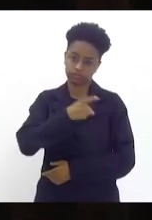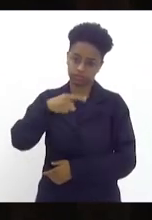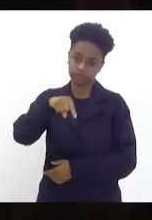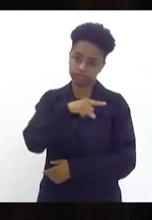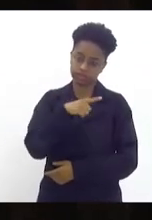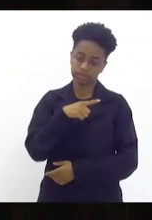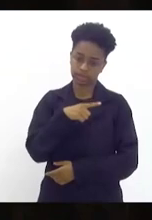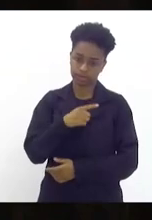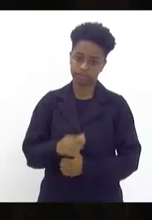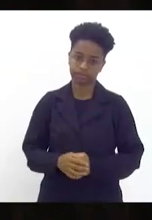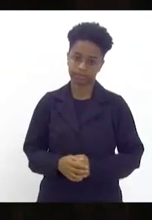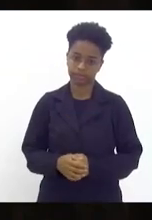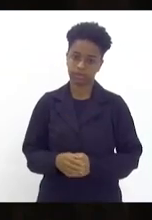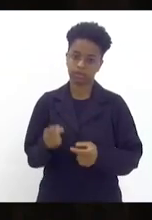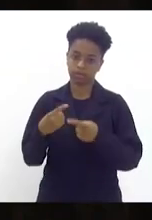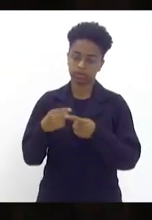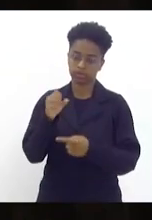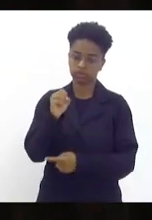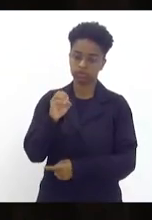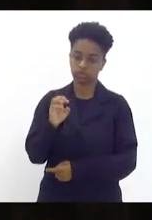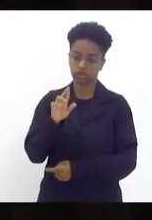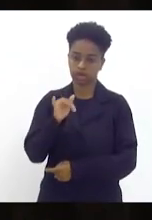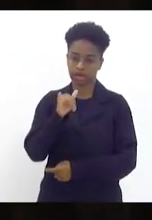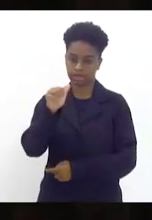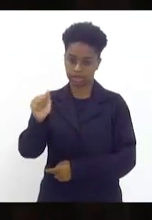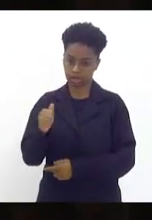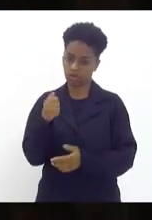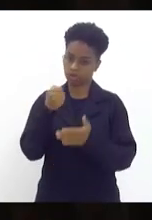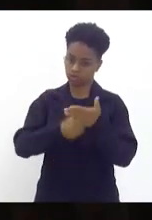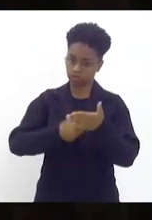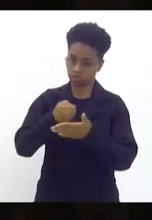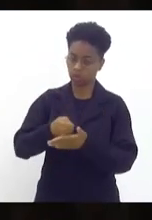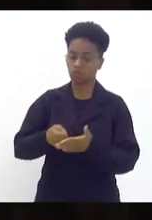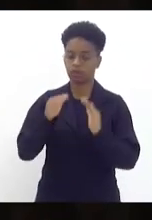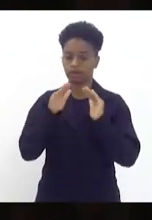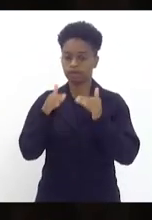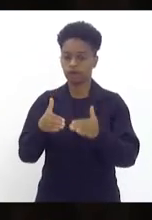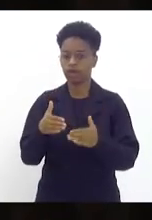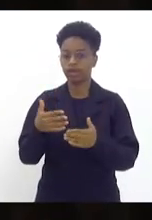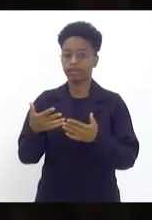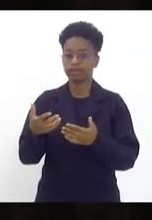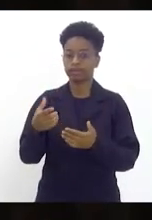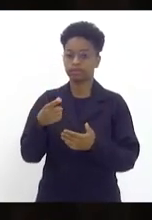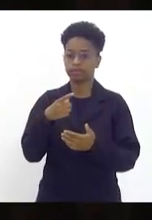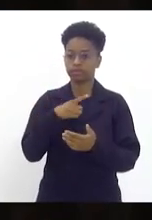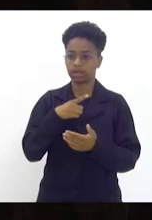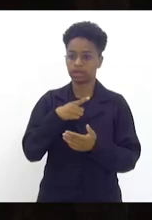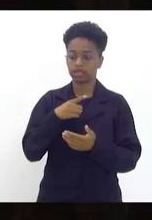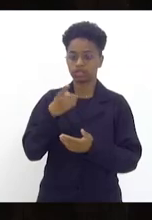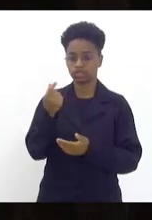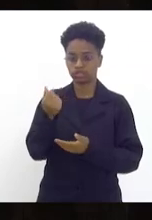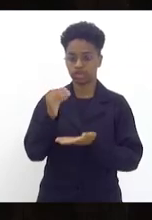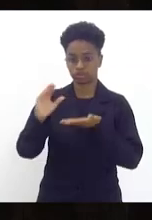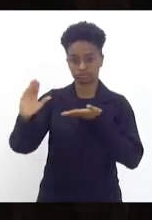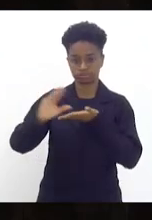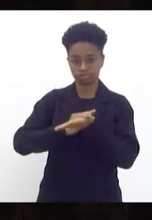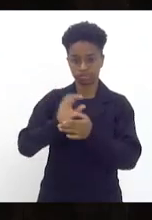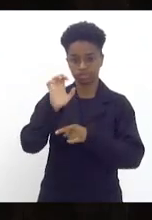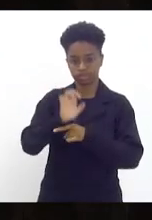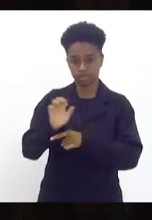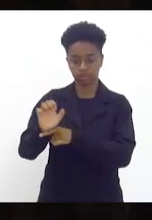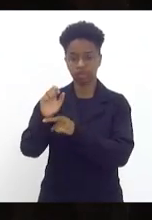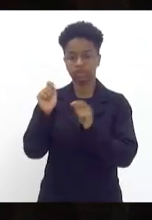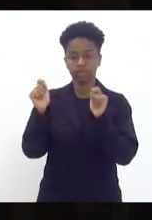Né? Deputada Soraya Santos lutou muito por isso. Escolas em que se recebe o dinheiro estatal para que os